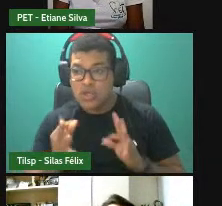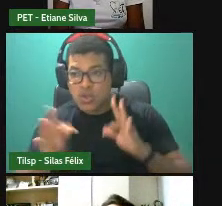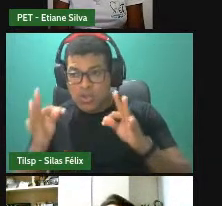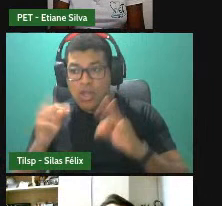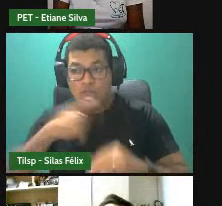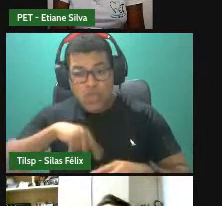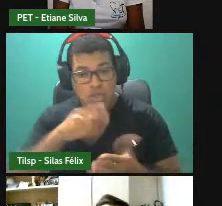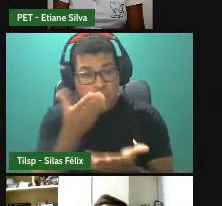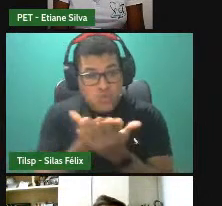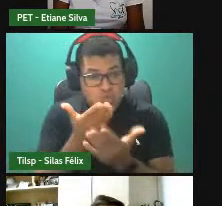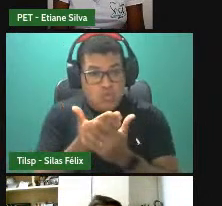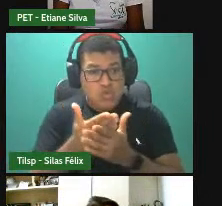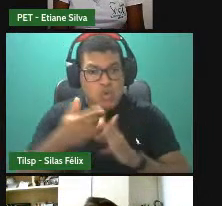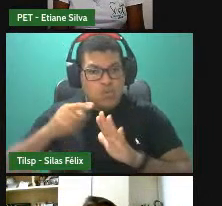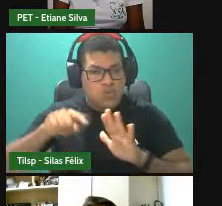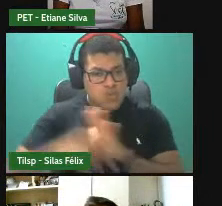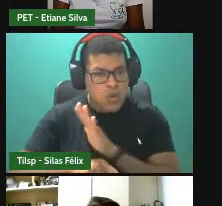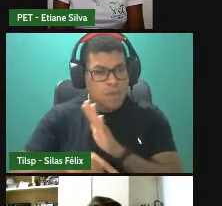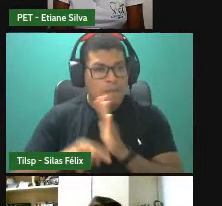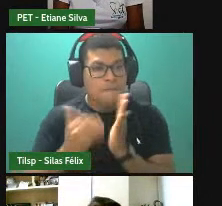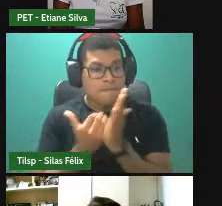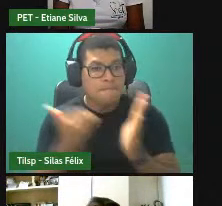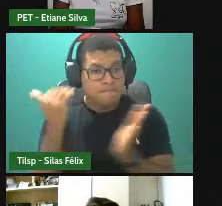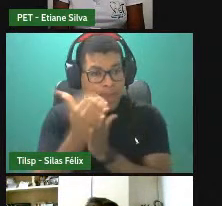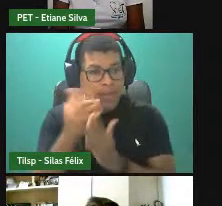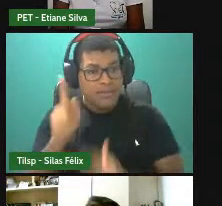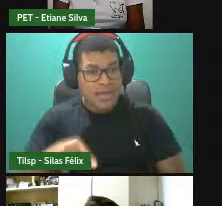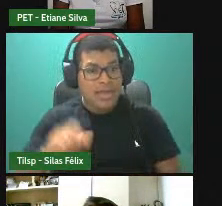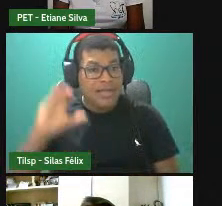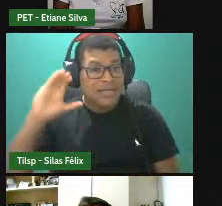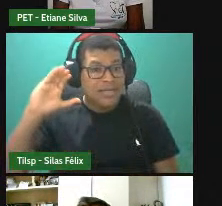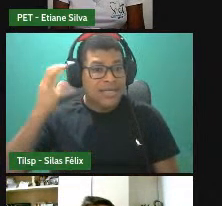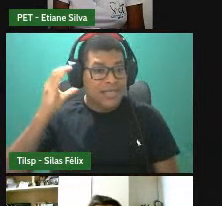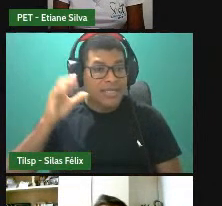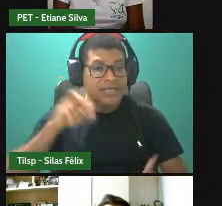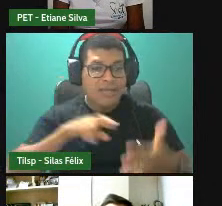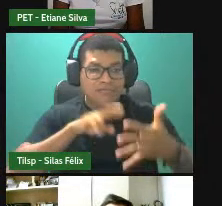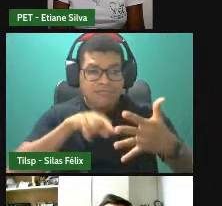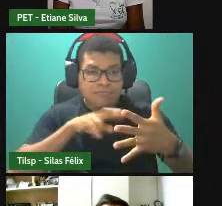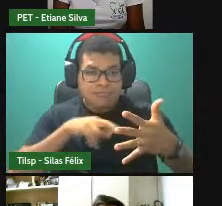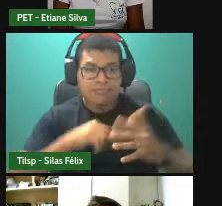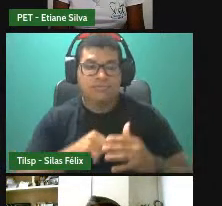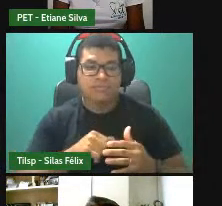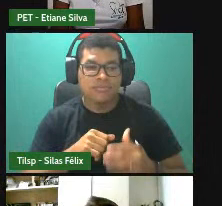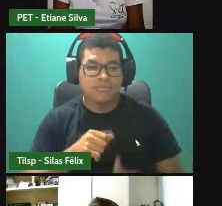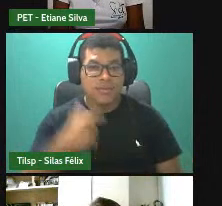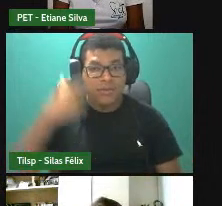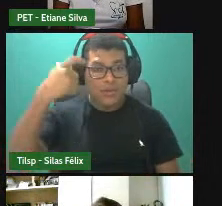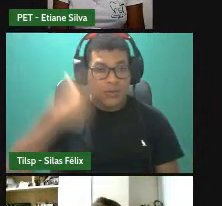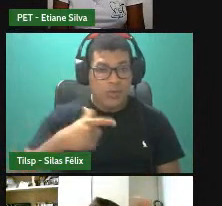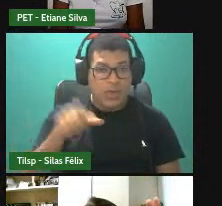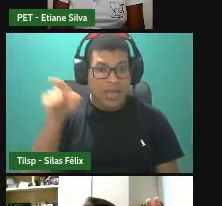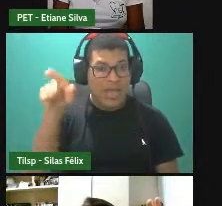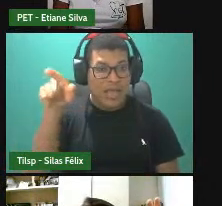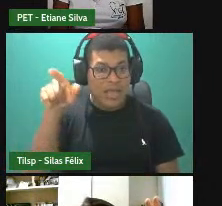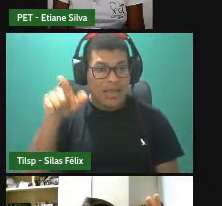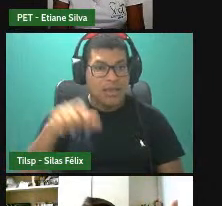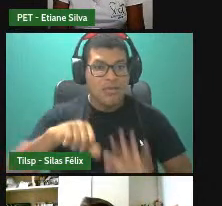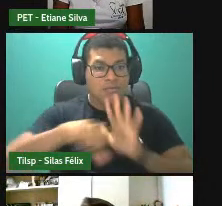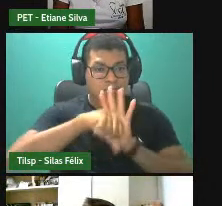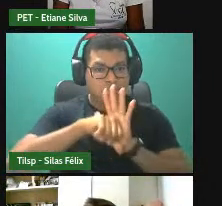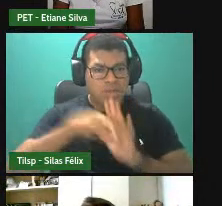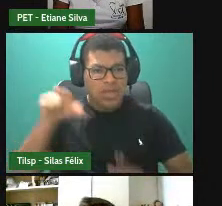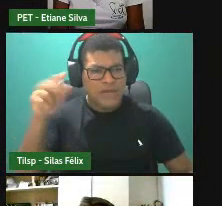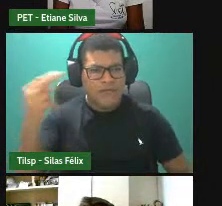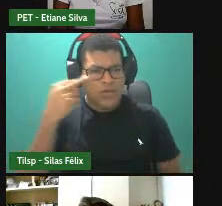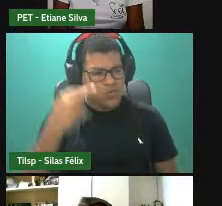nos aprofundamos cada vez mais nas ciências forenses. O criminoso certamente nos vê desse jeito, né? Fala assim, meu, como esse